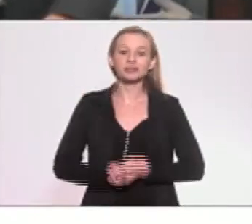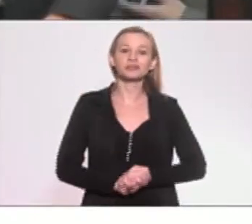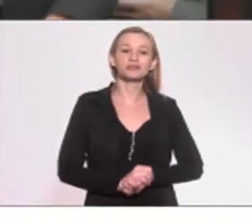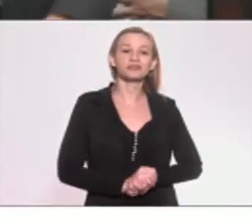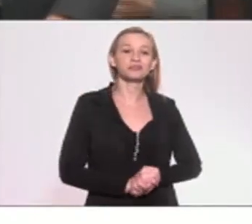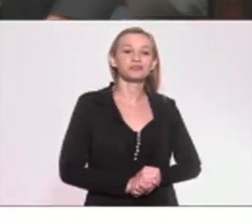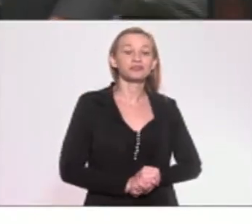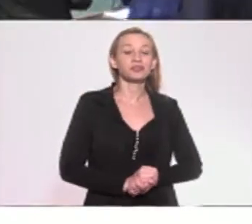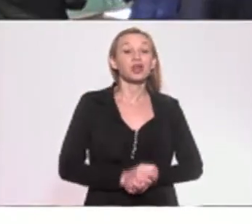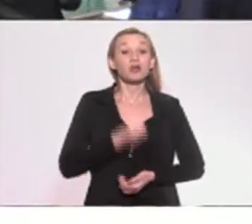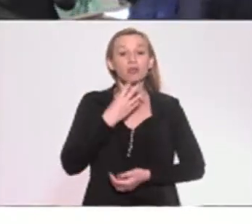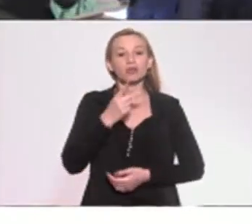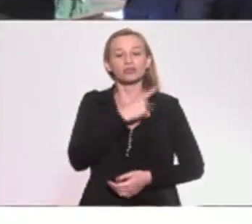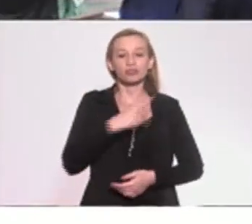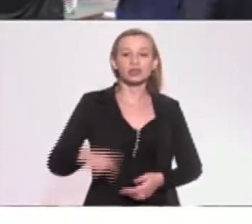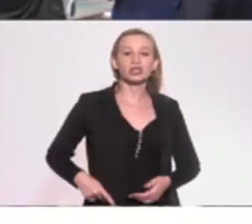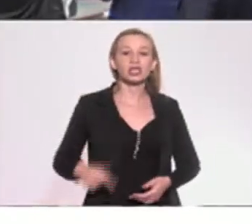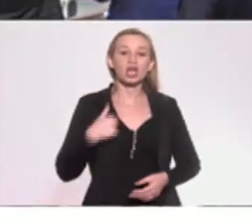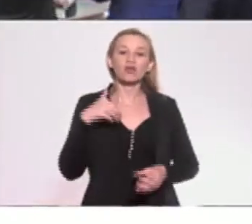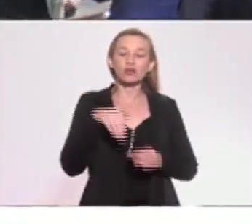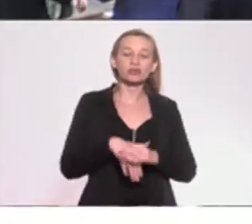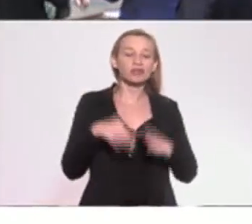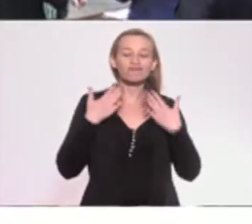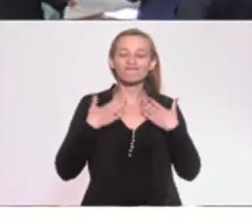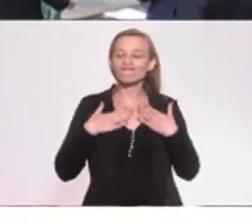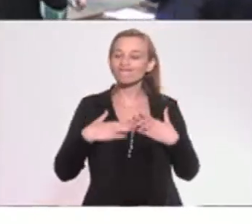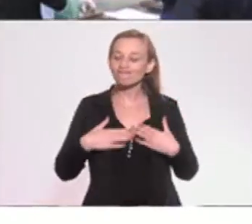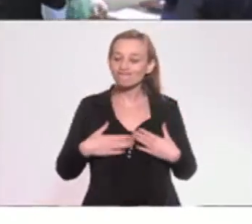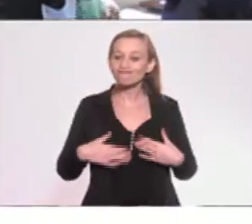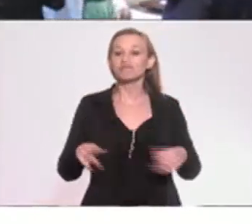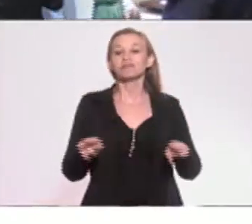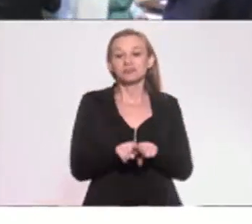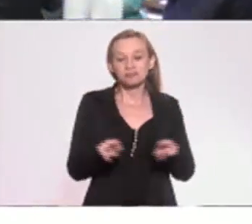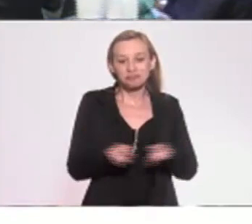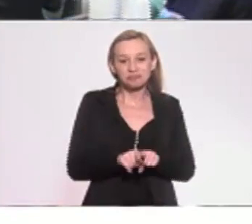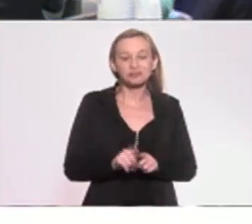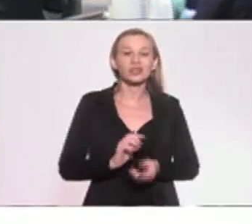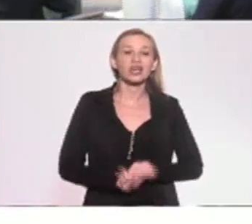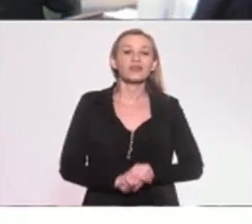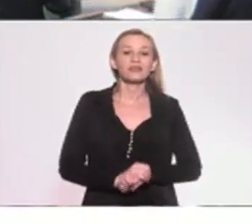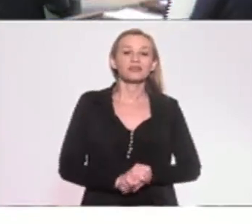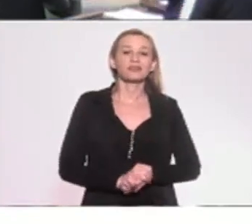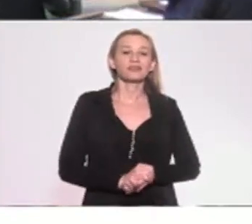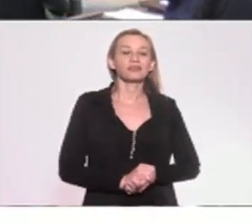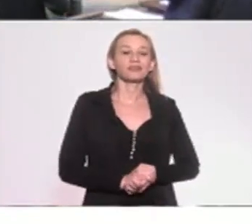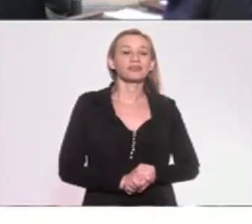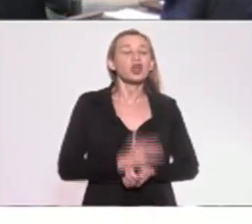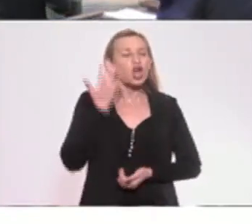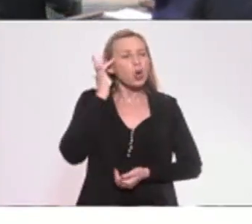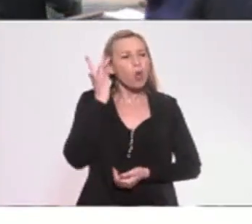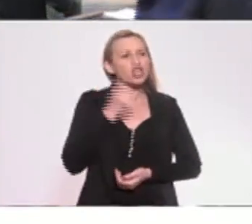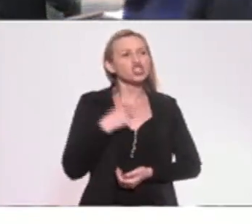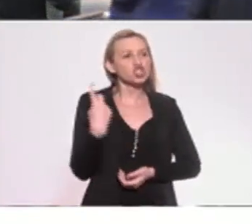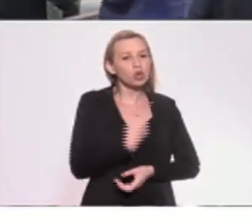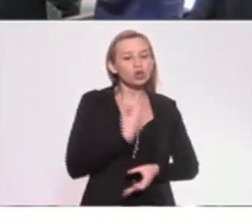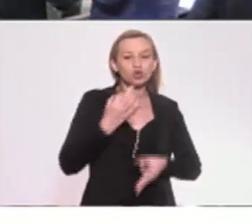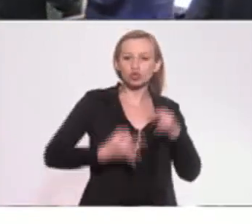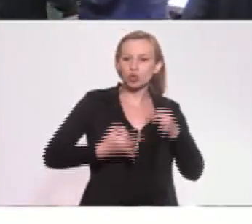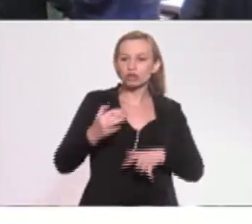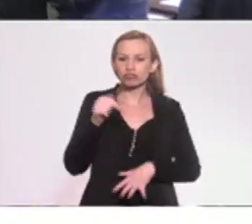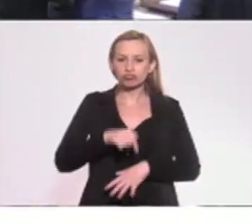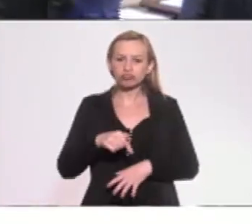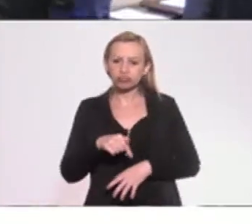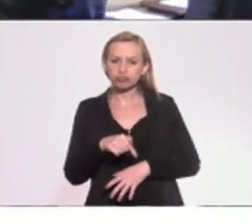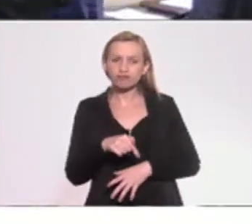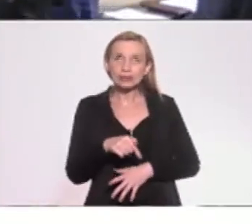Então, senhor presidente, eu votei com muita tranquilidade também. Eu acho que o que nós estamos julgando aqui